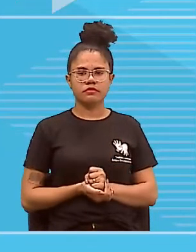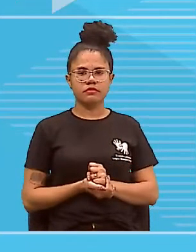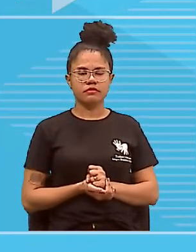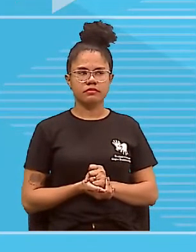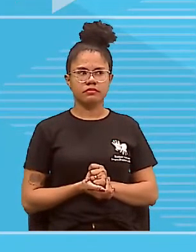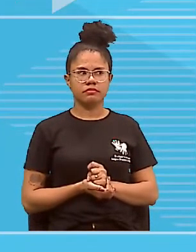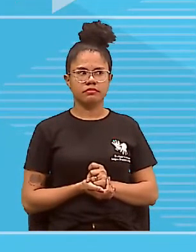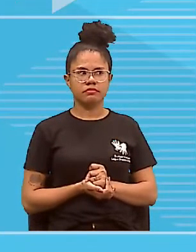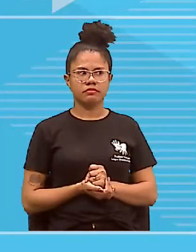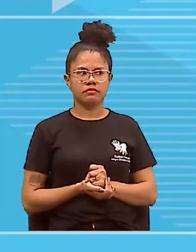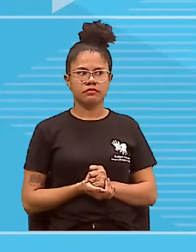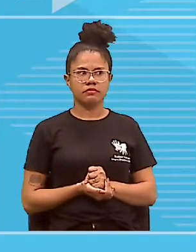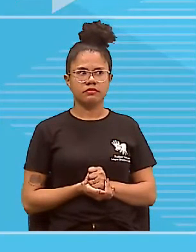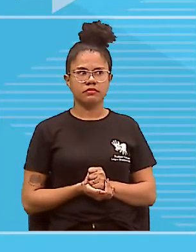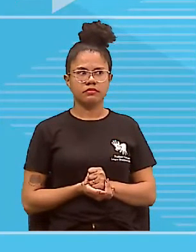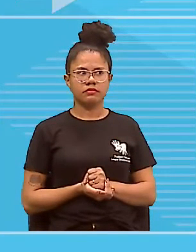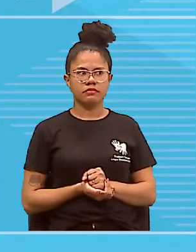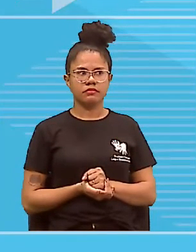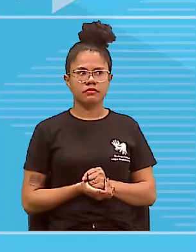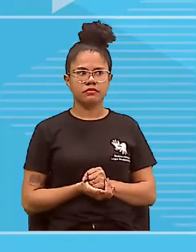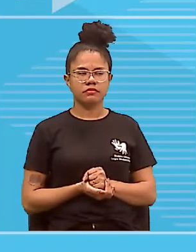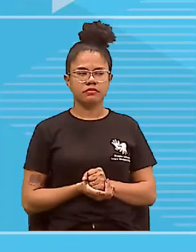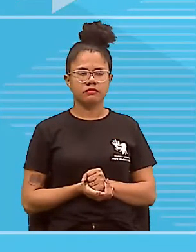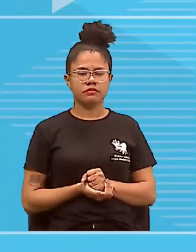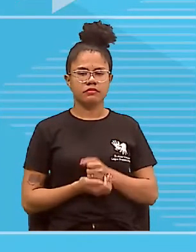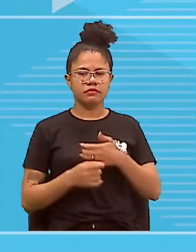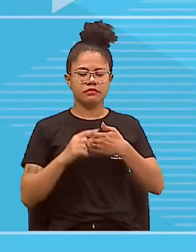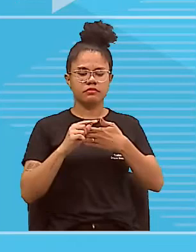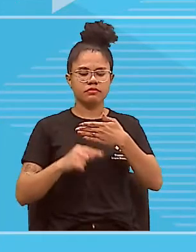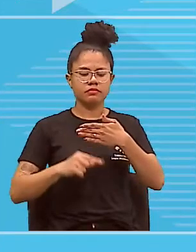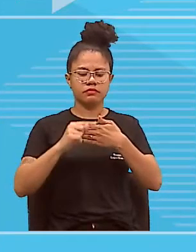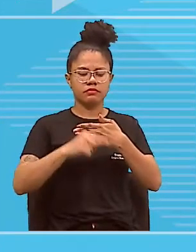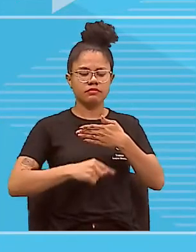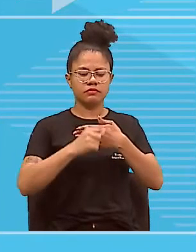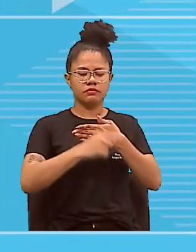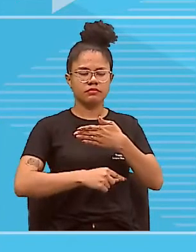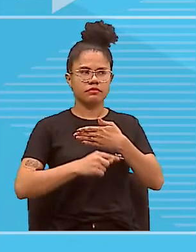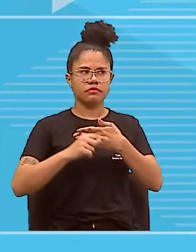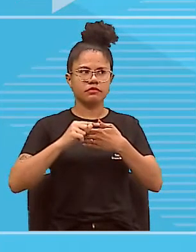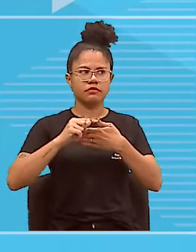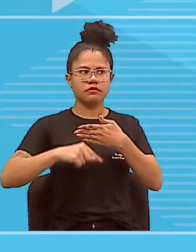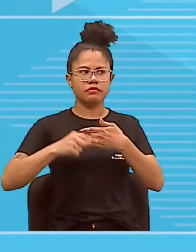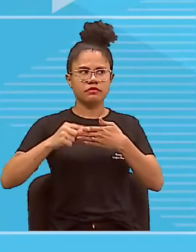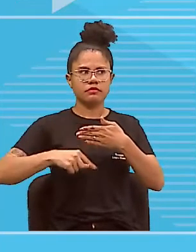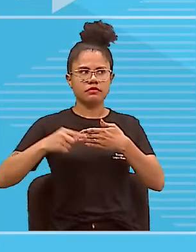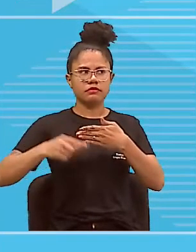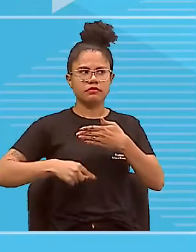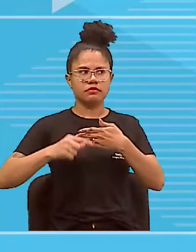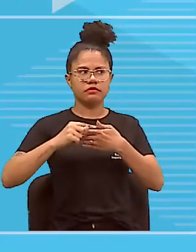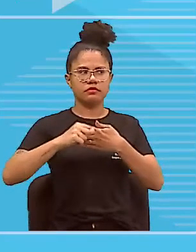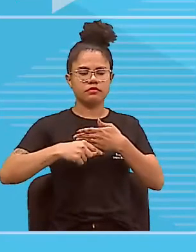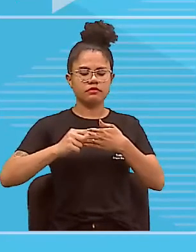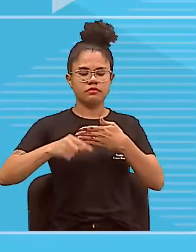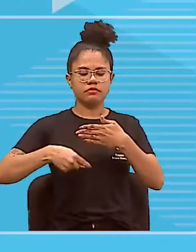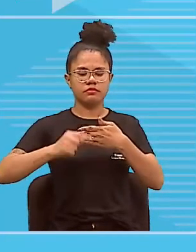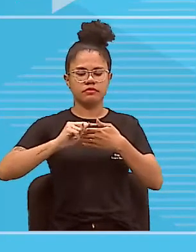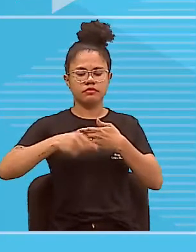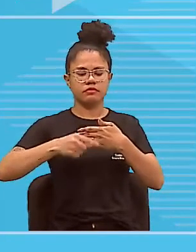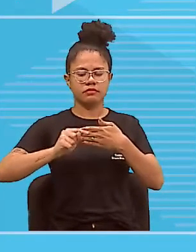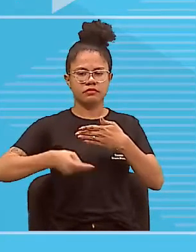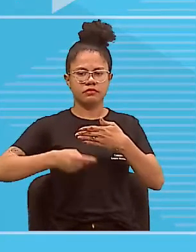luz que são regiões bem iluminadas onde existia